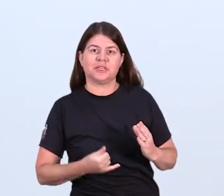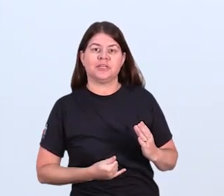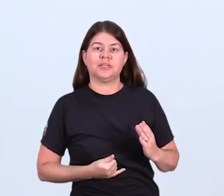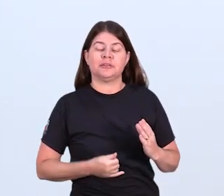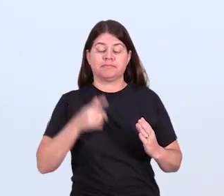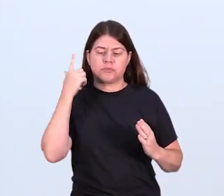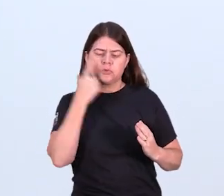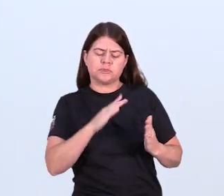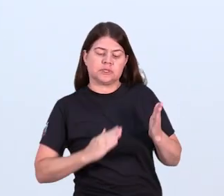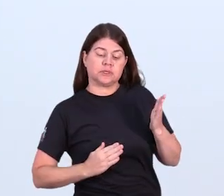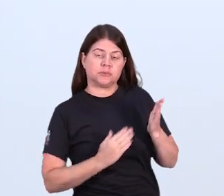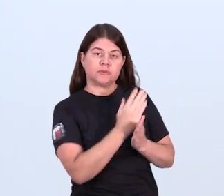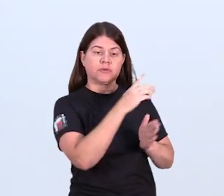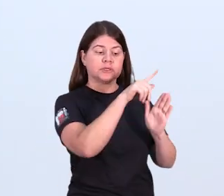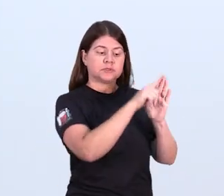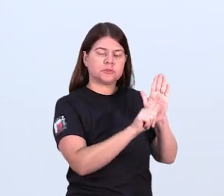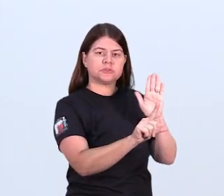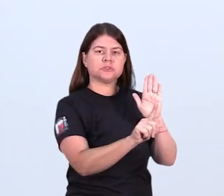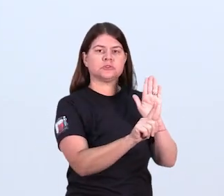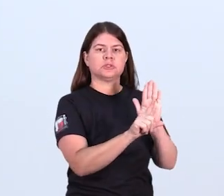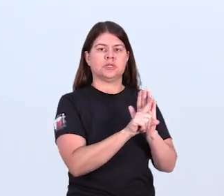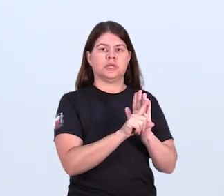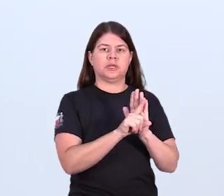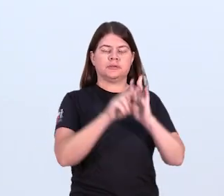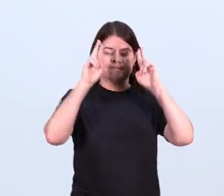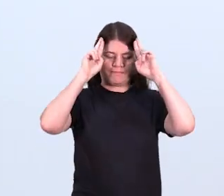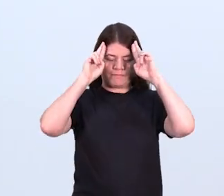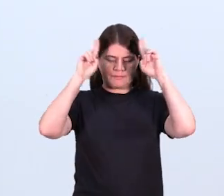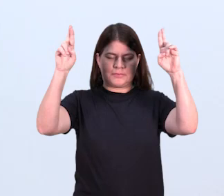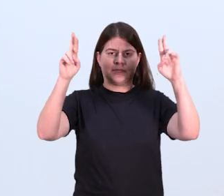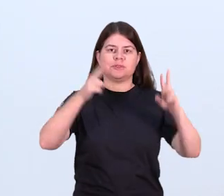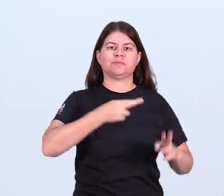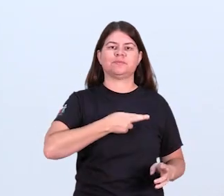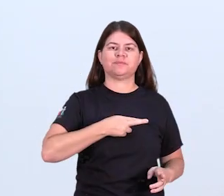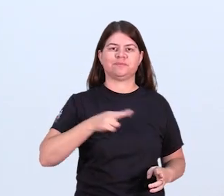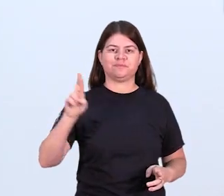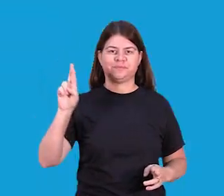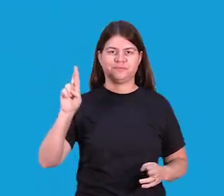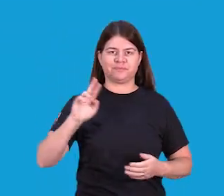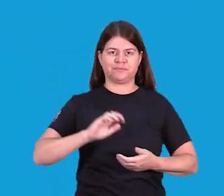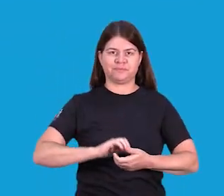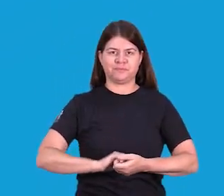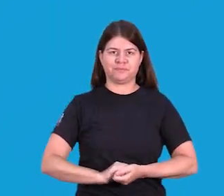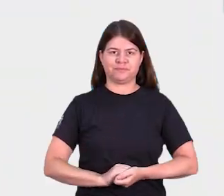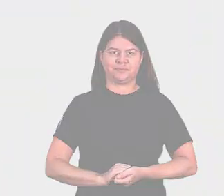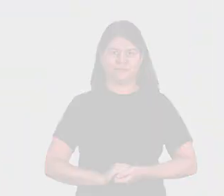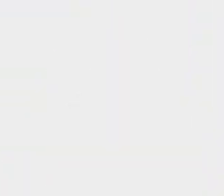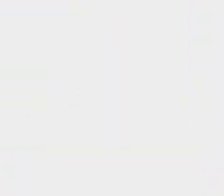conquista desse mecanismo que traz respeito a todas as religiões.